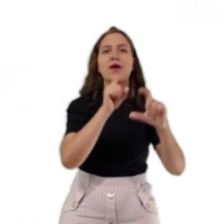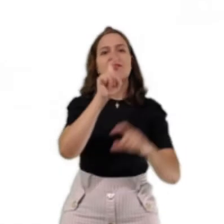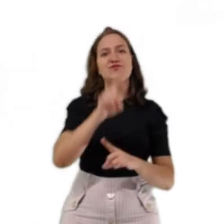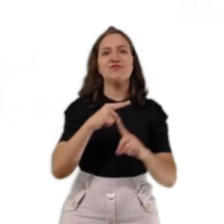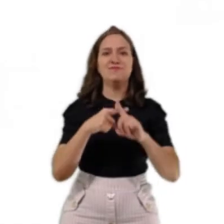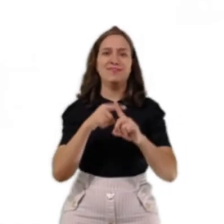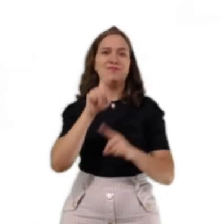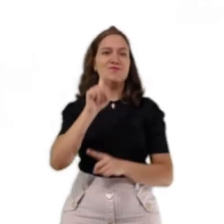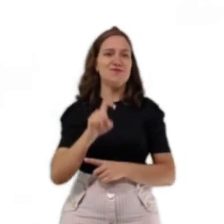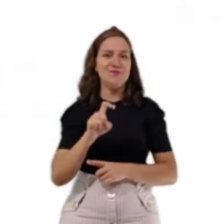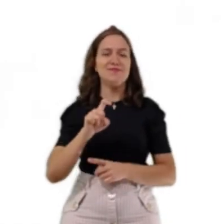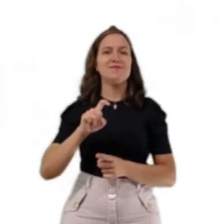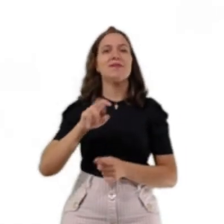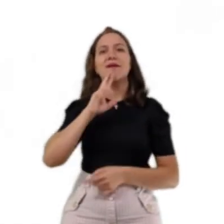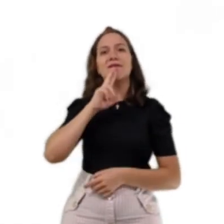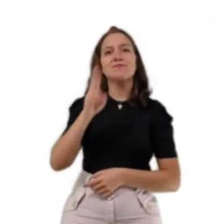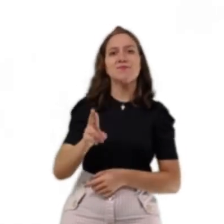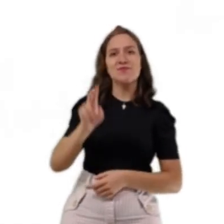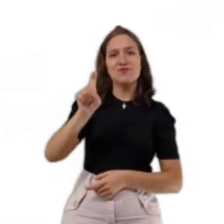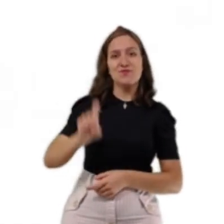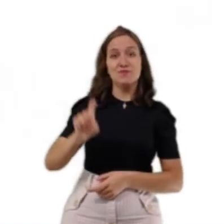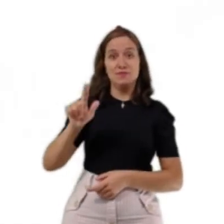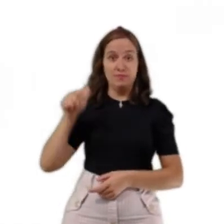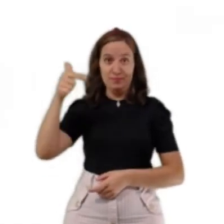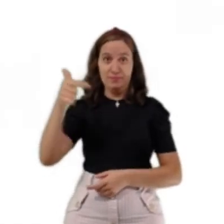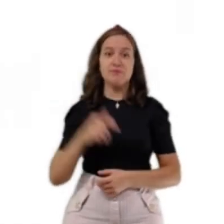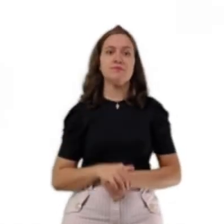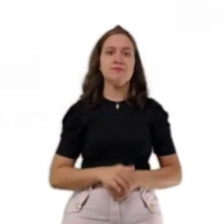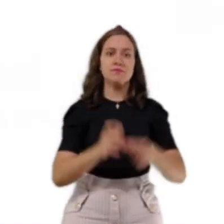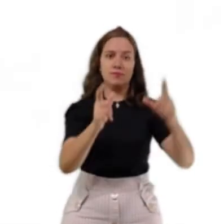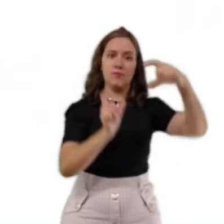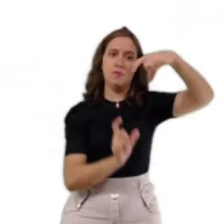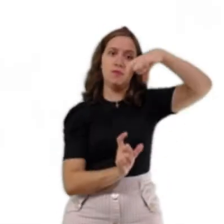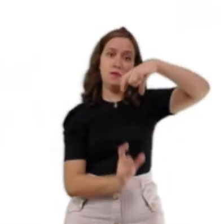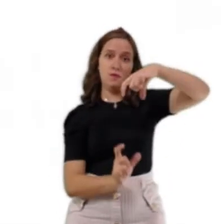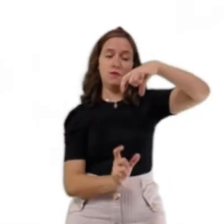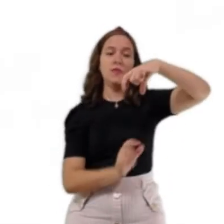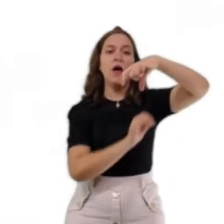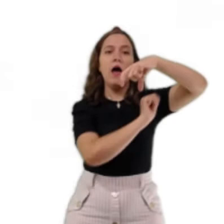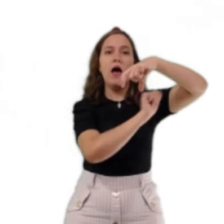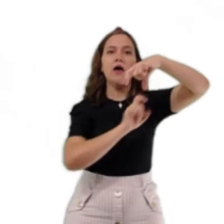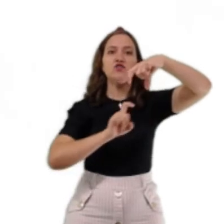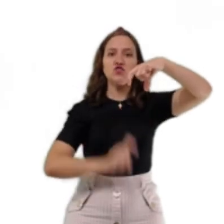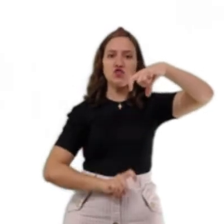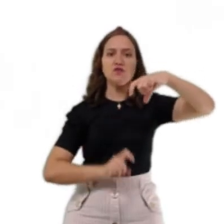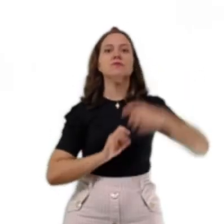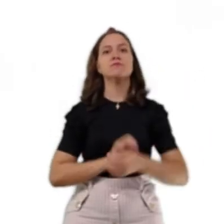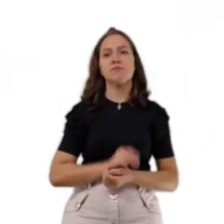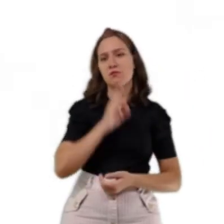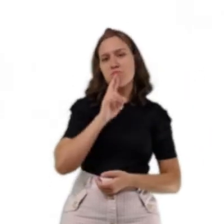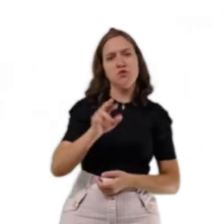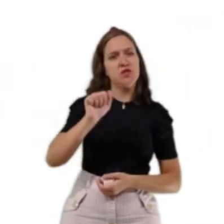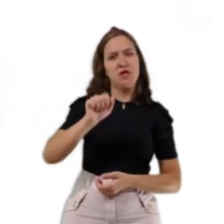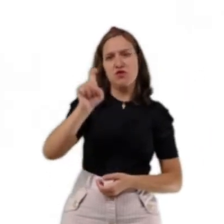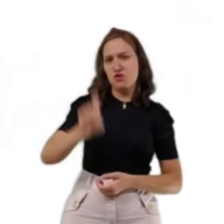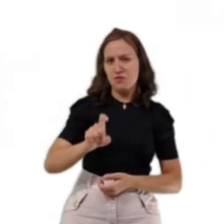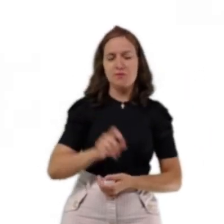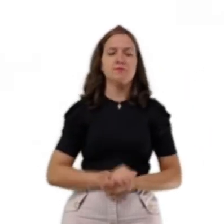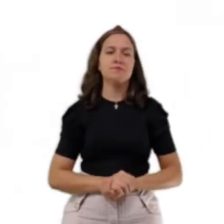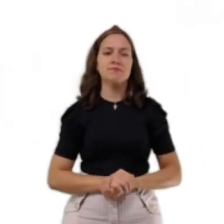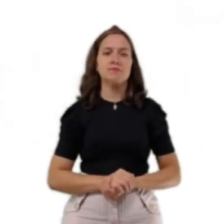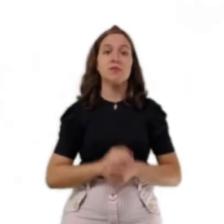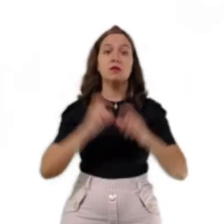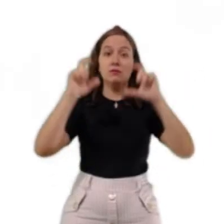outro ou seja x ao quadrado na figura 2A x ou seja a x mesmo a área da figura